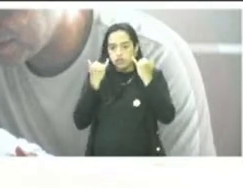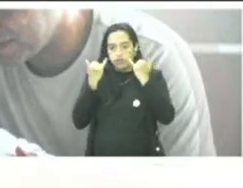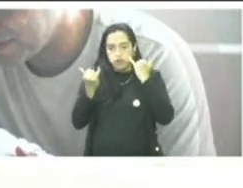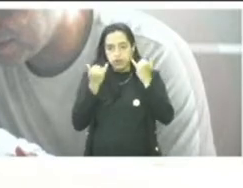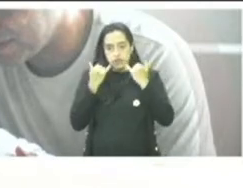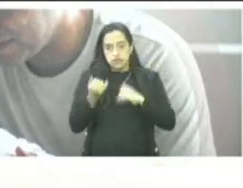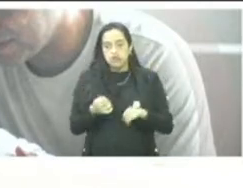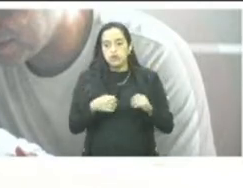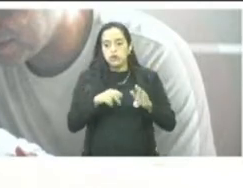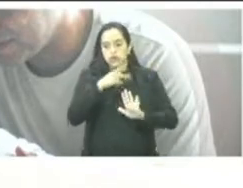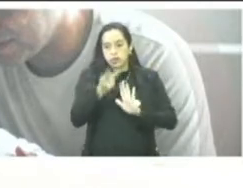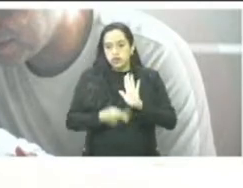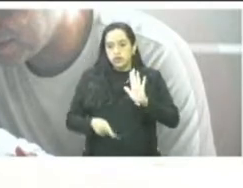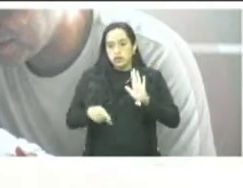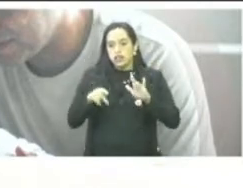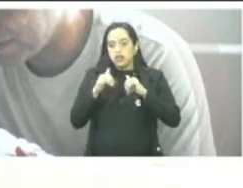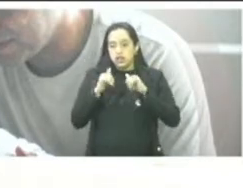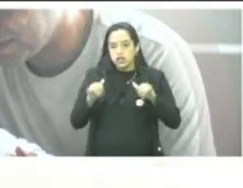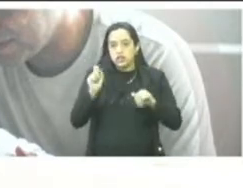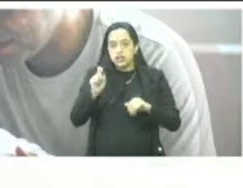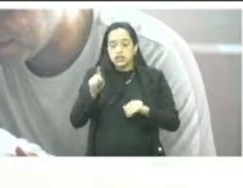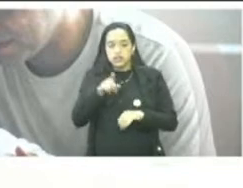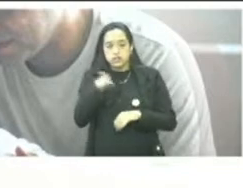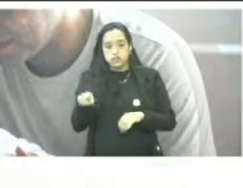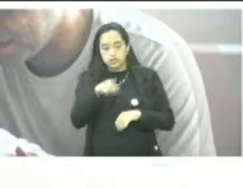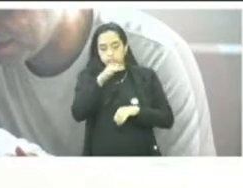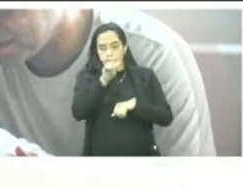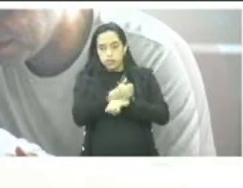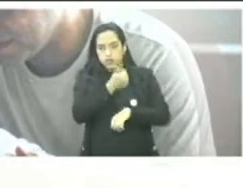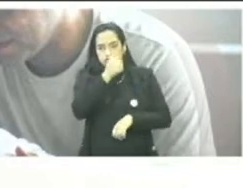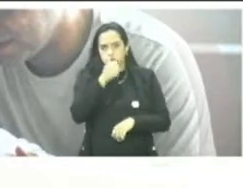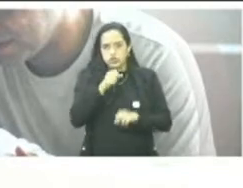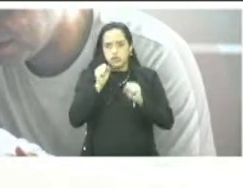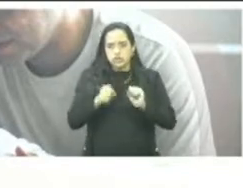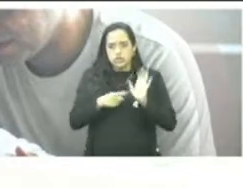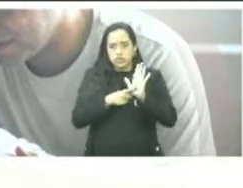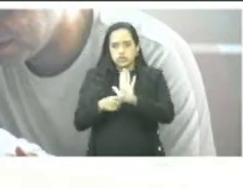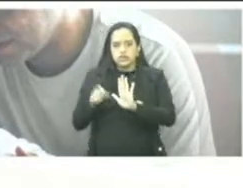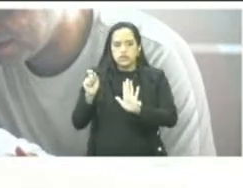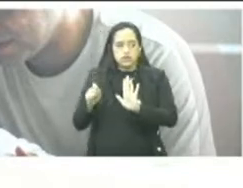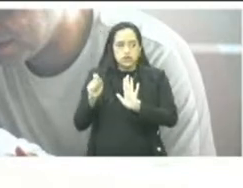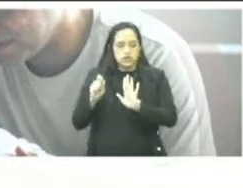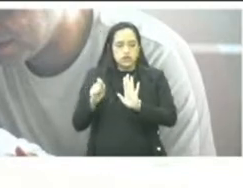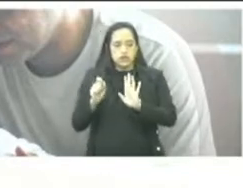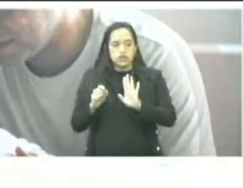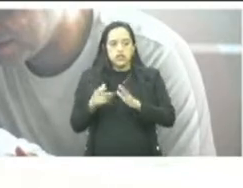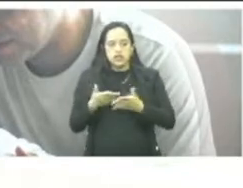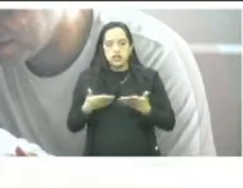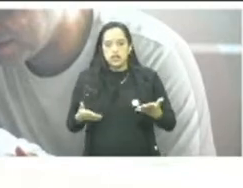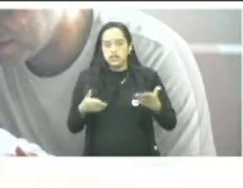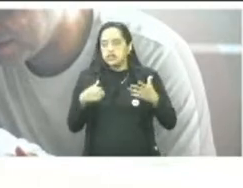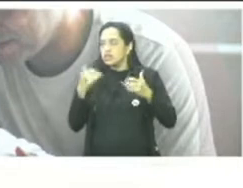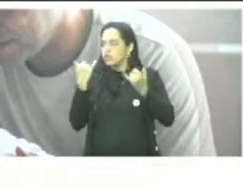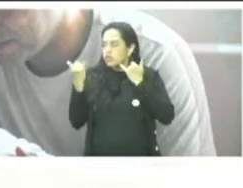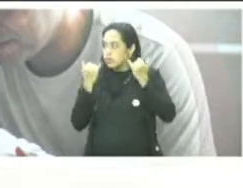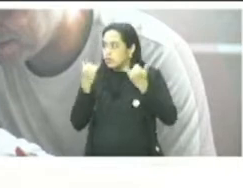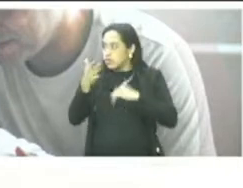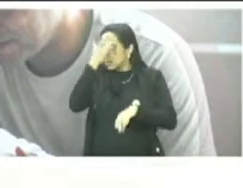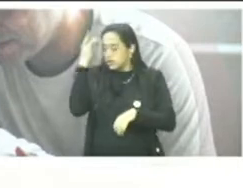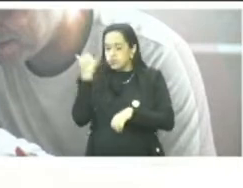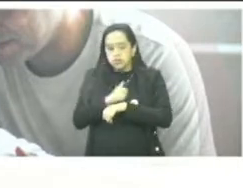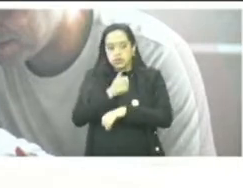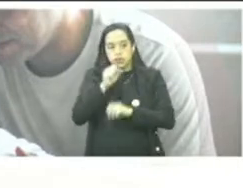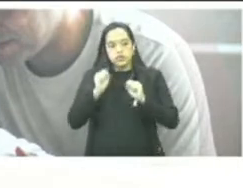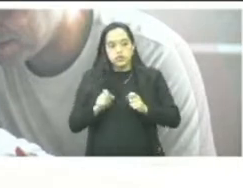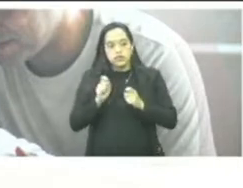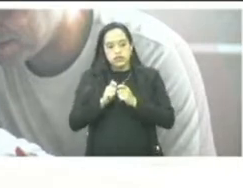o prontuário eletrônico para que os profissionais eles possam evidenciar, né, para evidenciar essa informação para que os profissionais possam fazer um cuidado